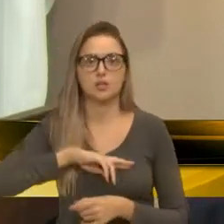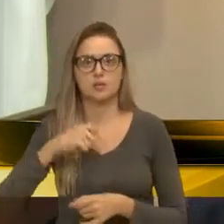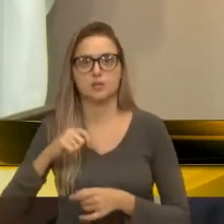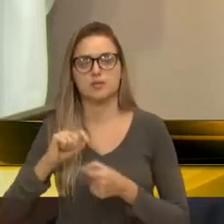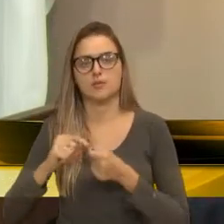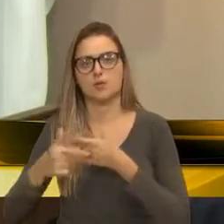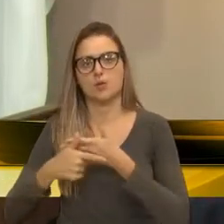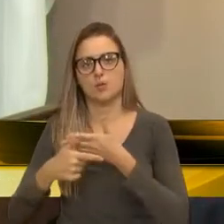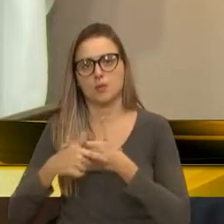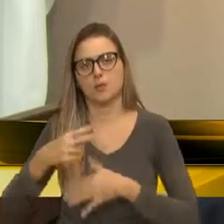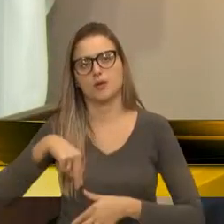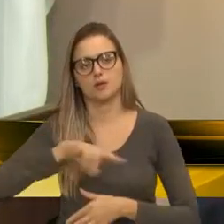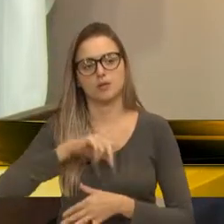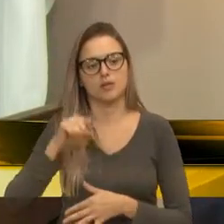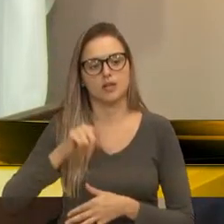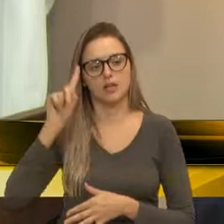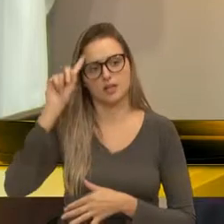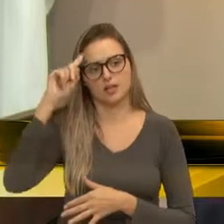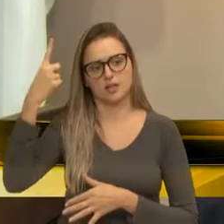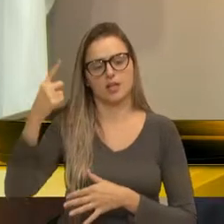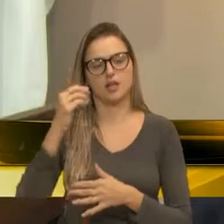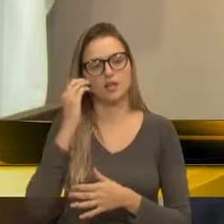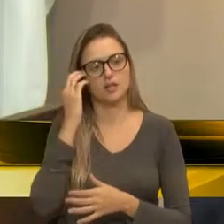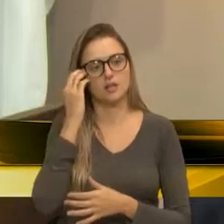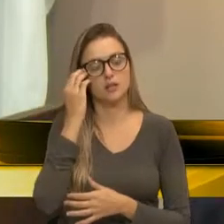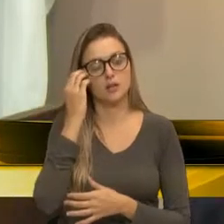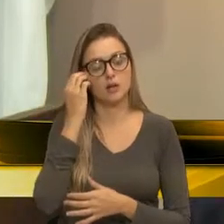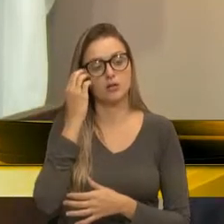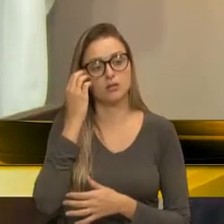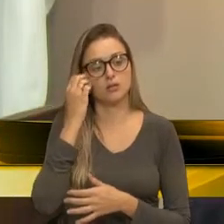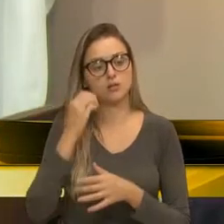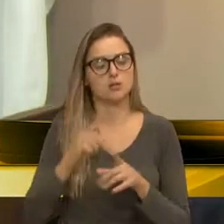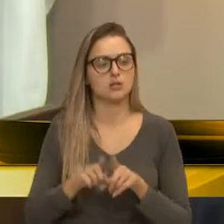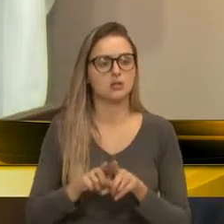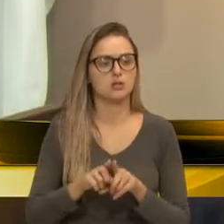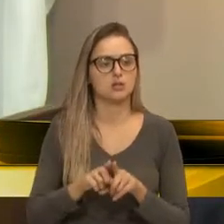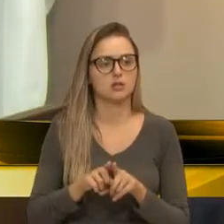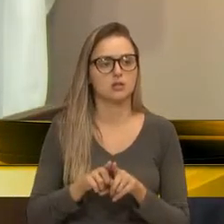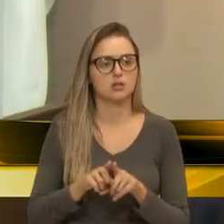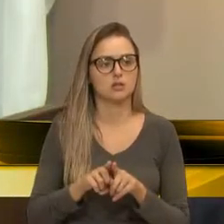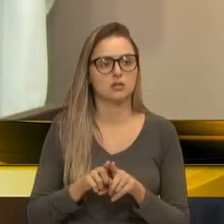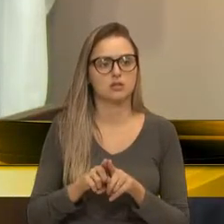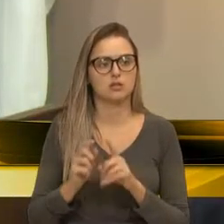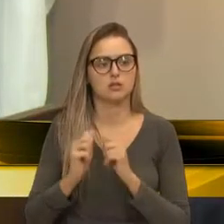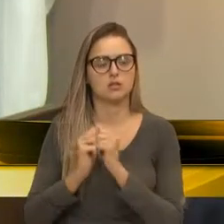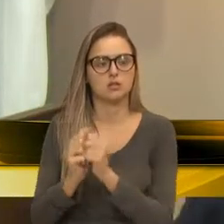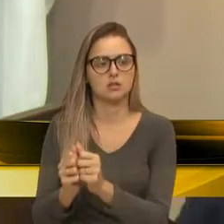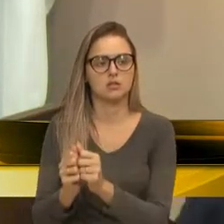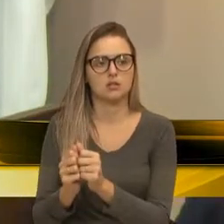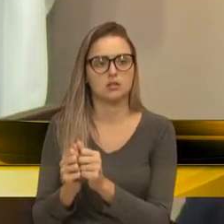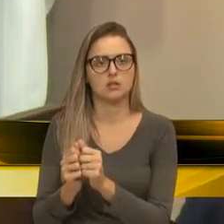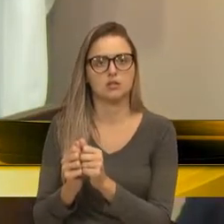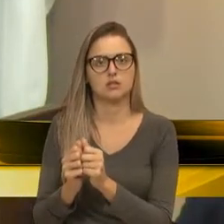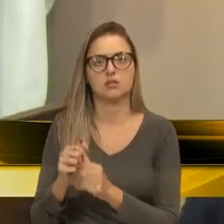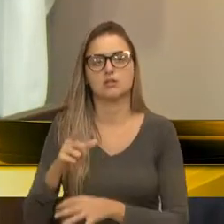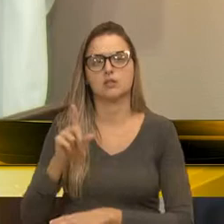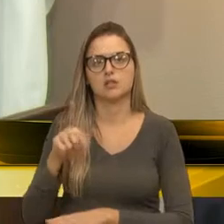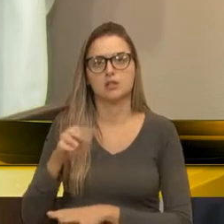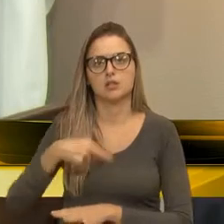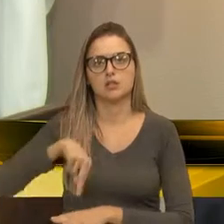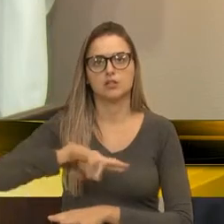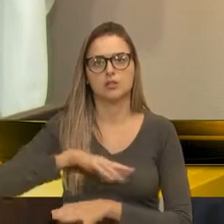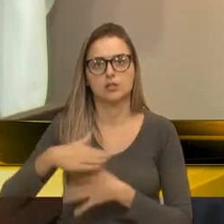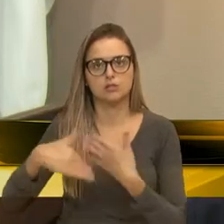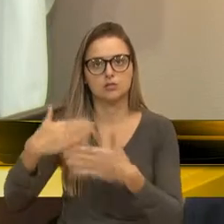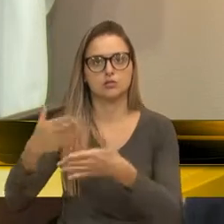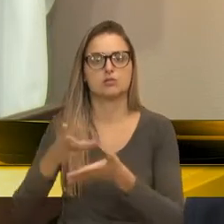fazer. Essa é a ideia que havia sido proposta aqui por mim anteriormente. Nós fomos adiante com